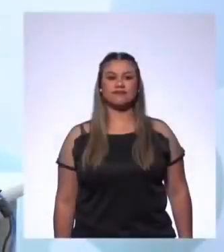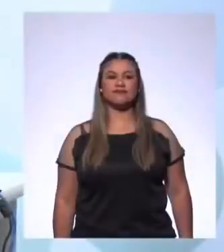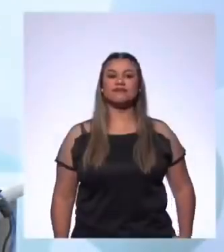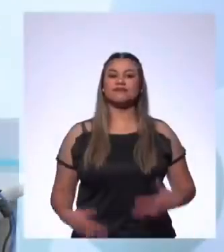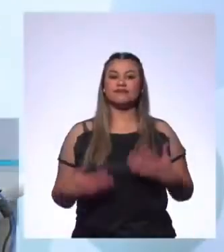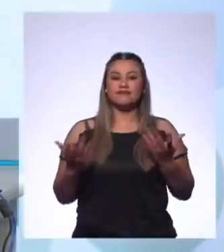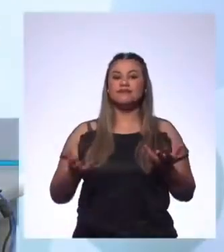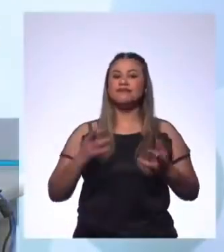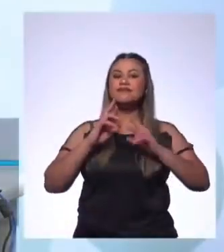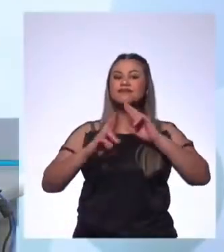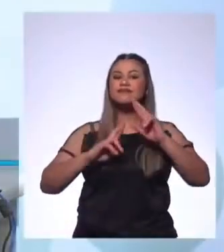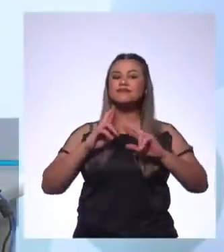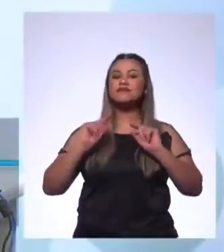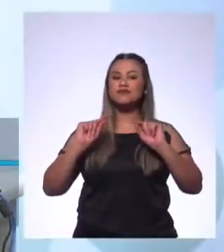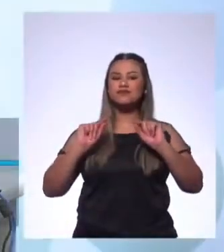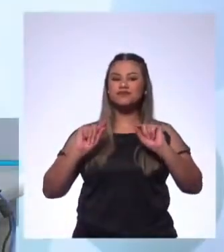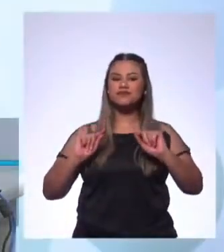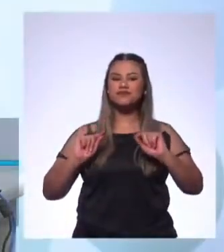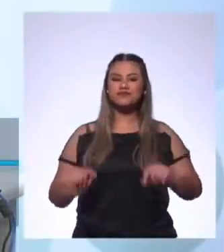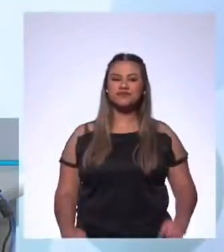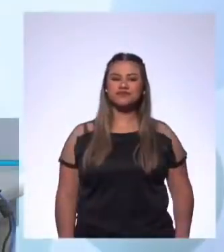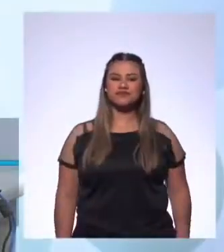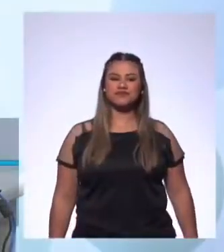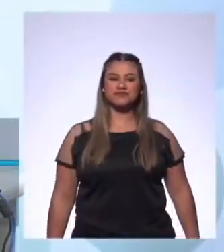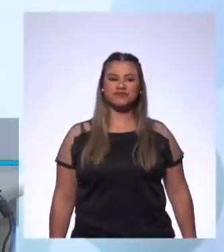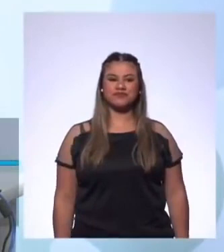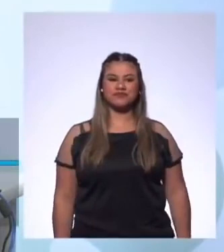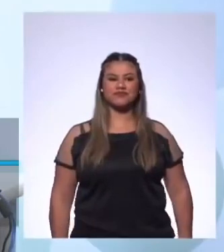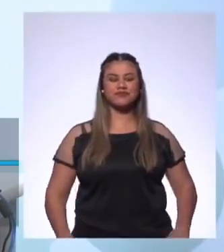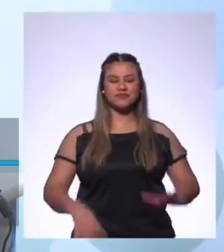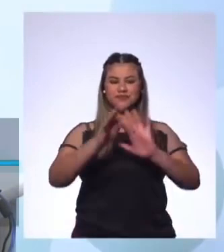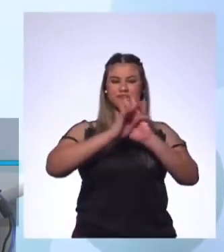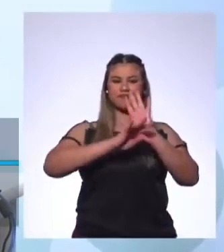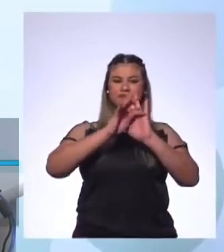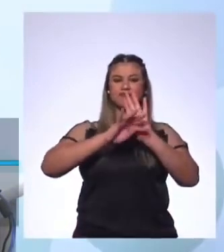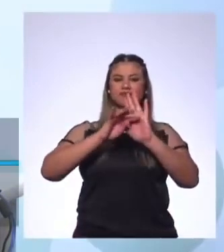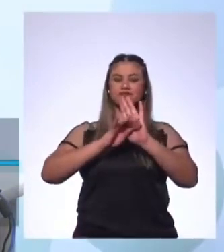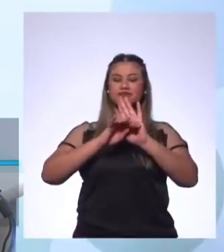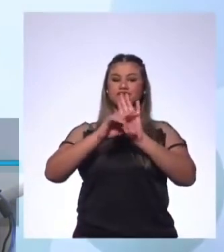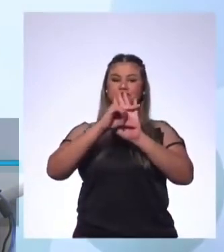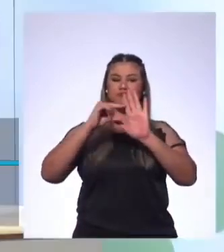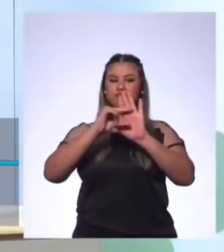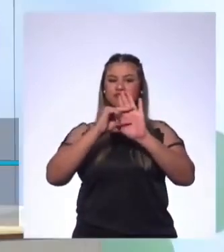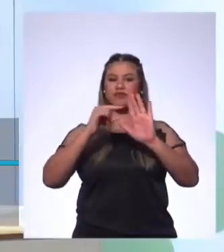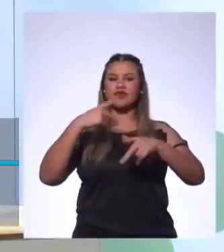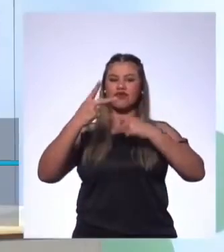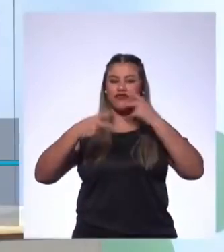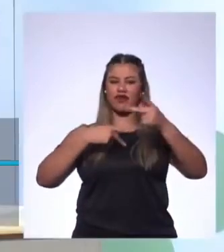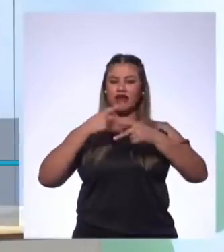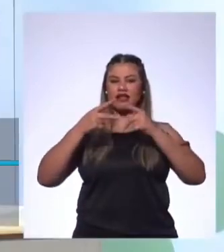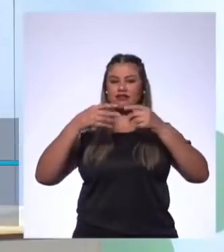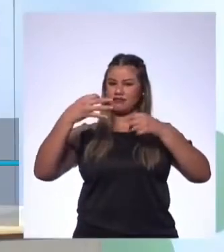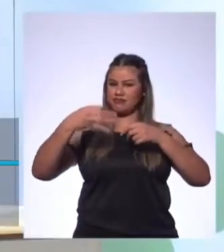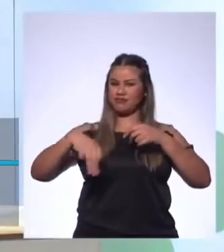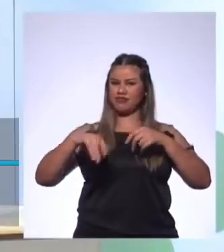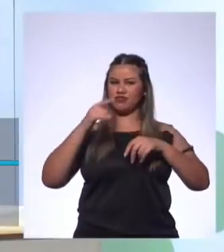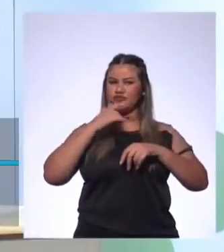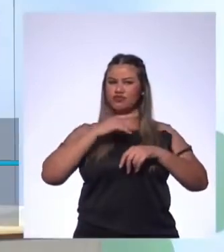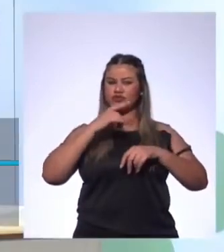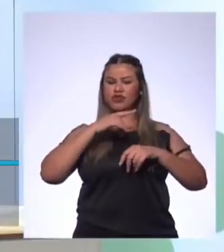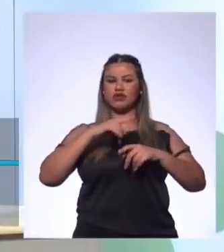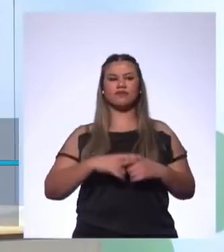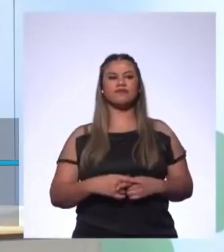E aí, Ed? Questão 5. Como são marcadas as falas das personagens no texto? Eles acertaram? Sim, a Daniela responde que é com travessão,